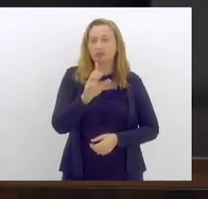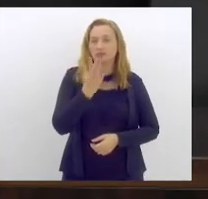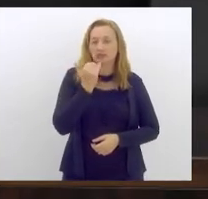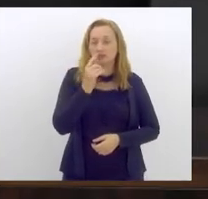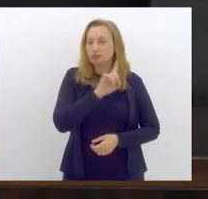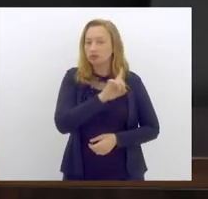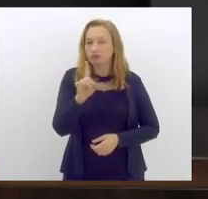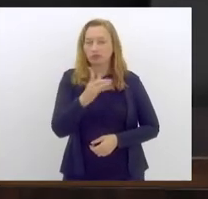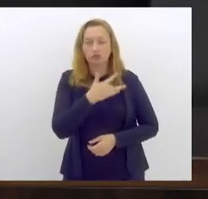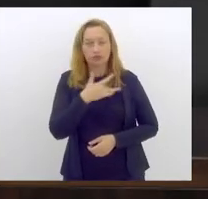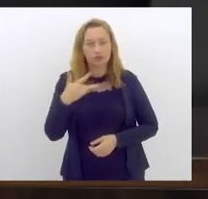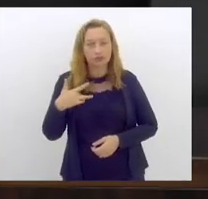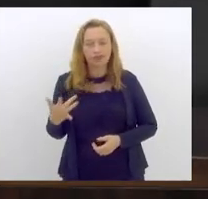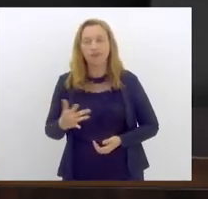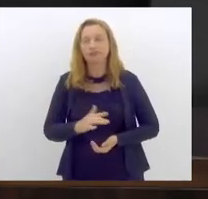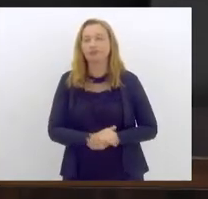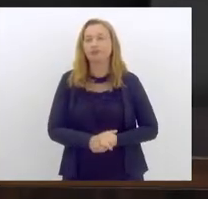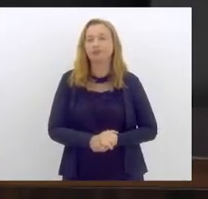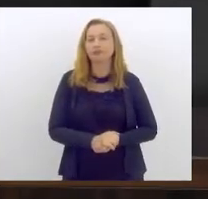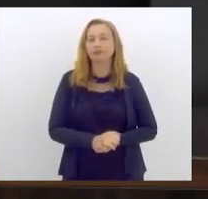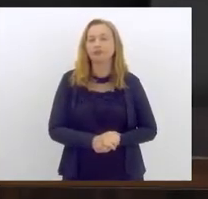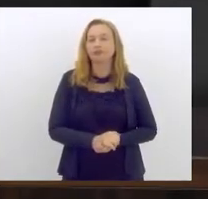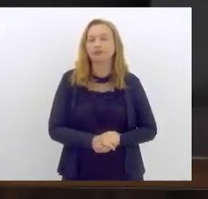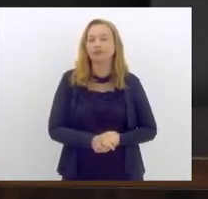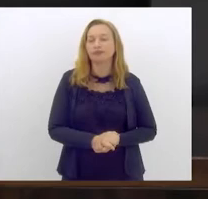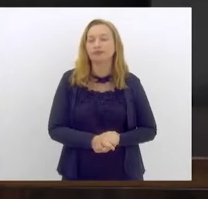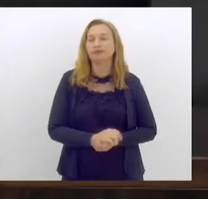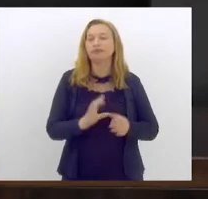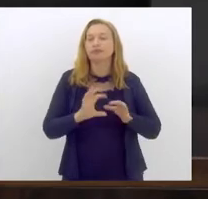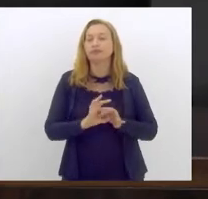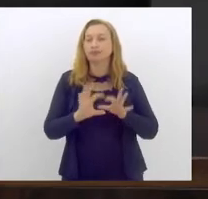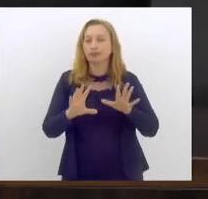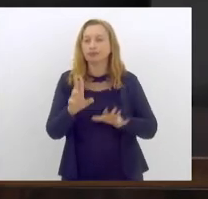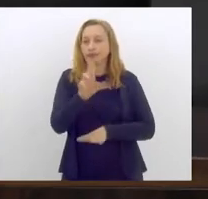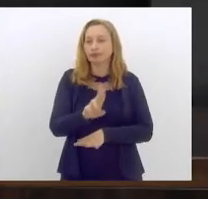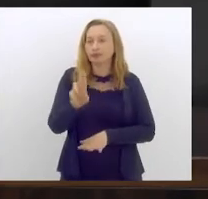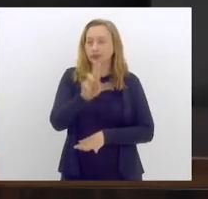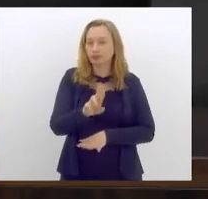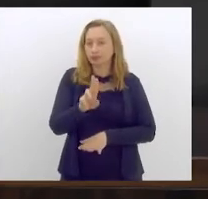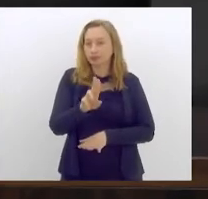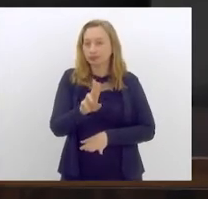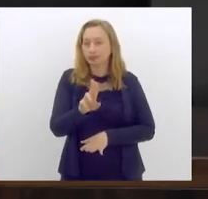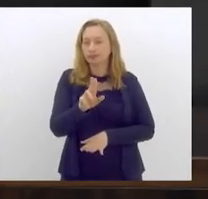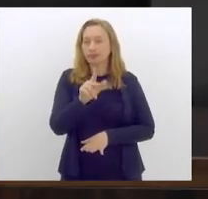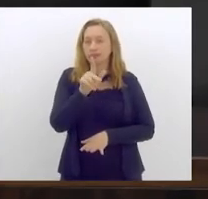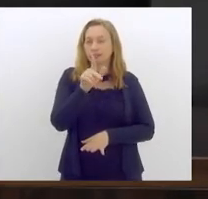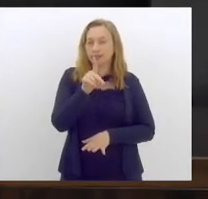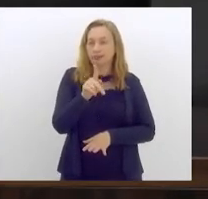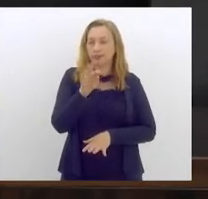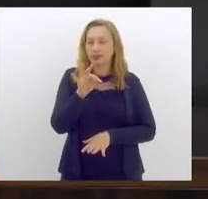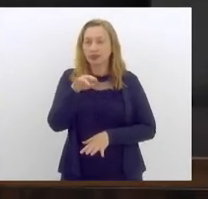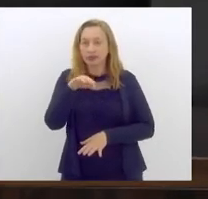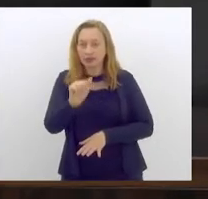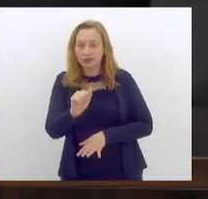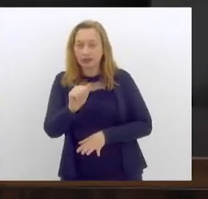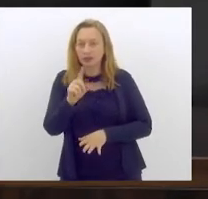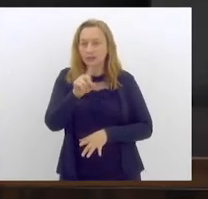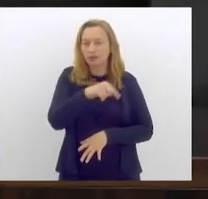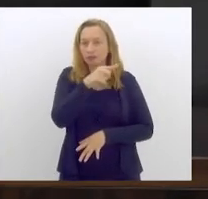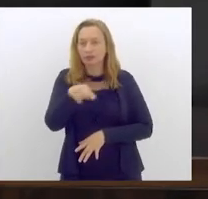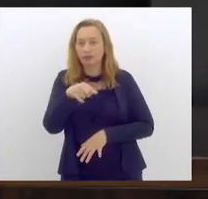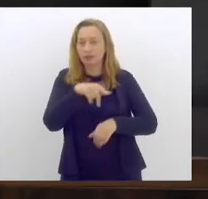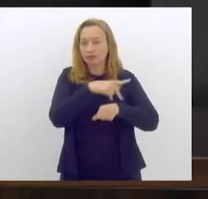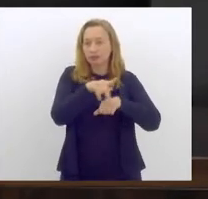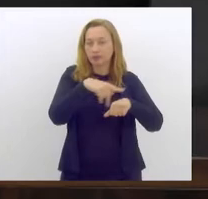e a intensificação Da liberação e uso de pesticidas proibidos nos